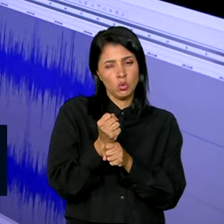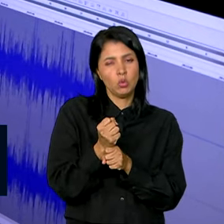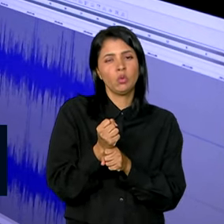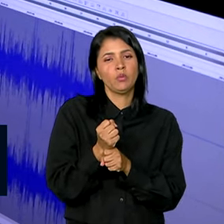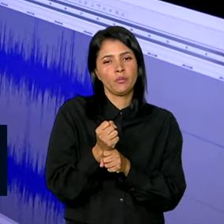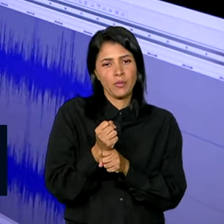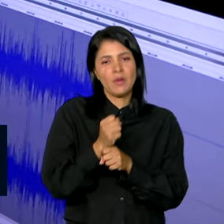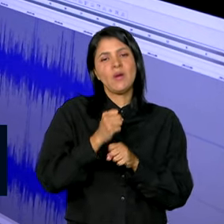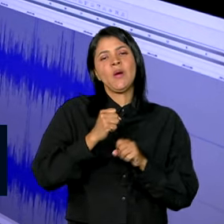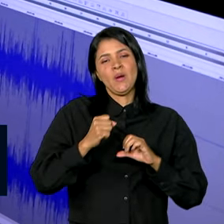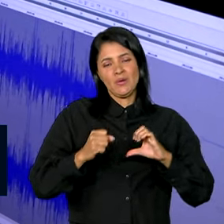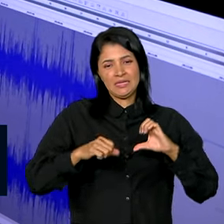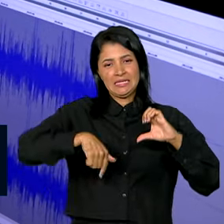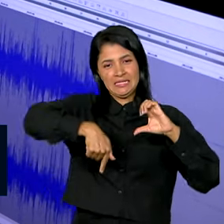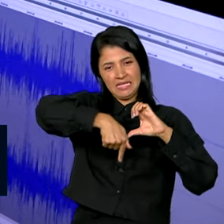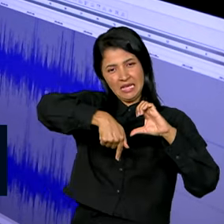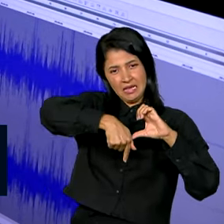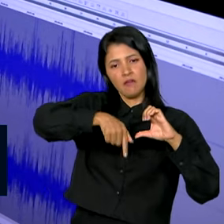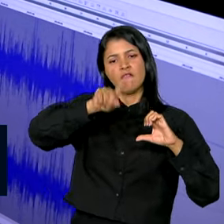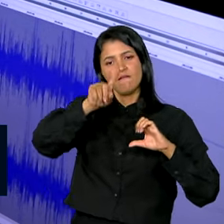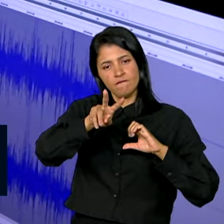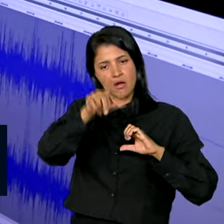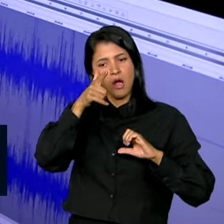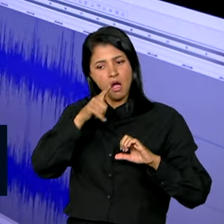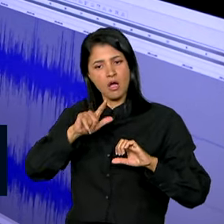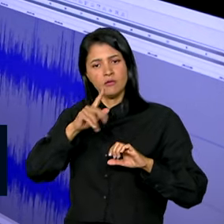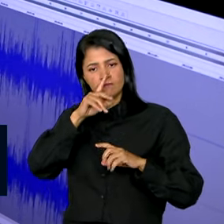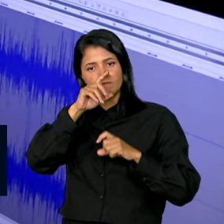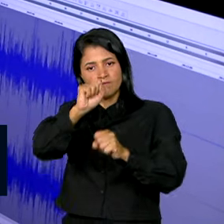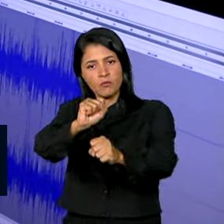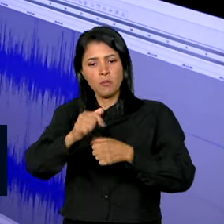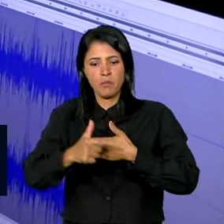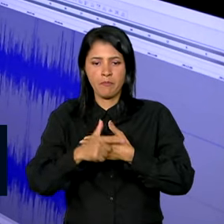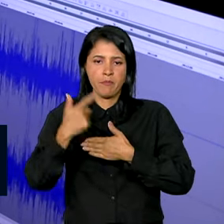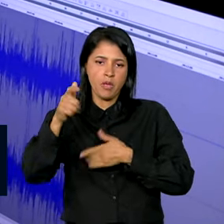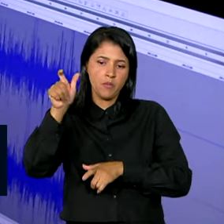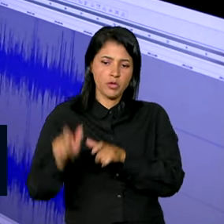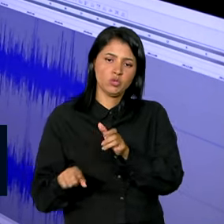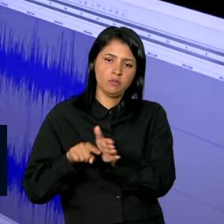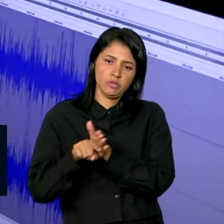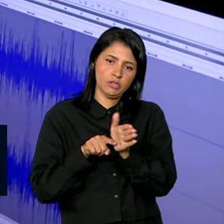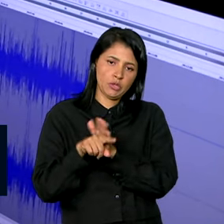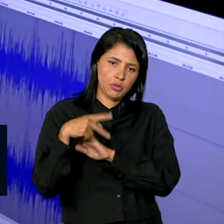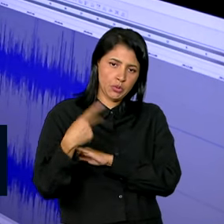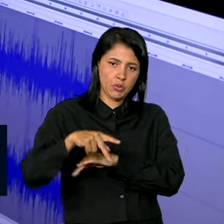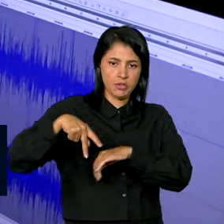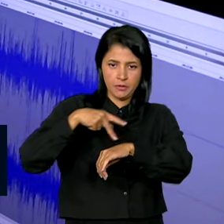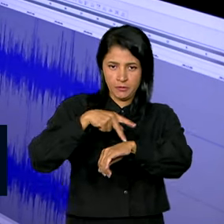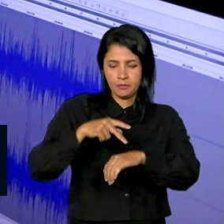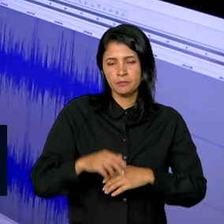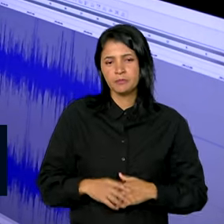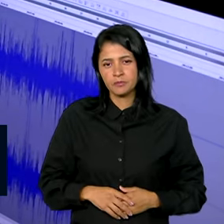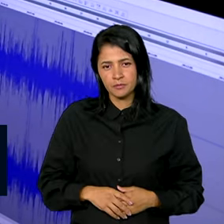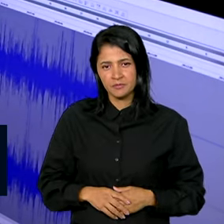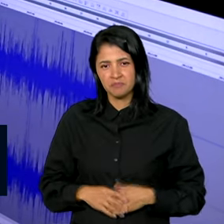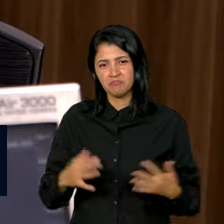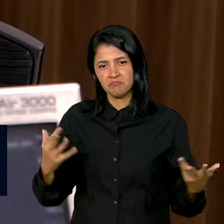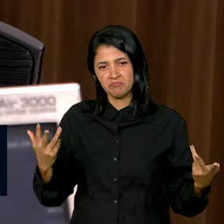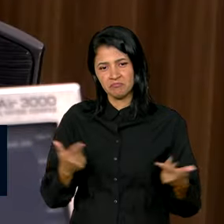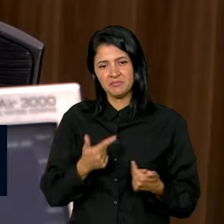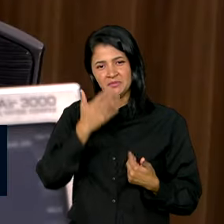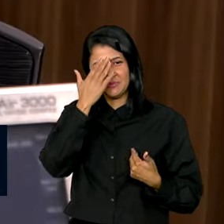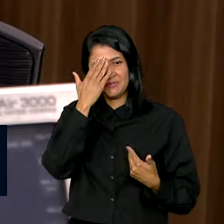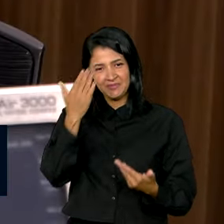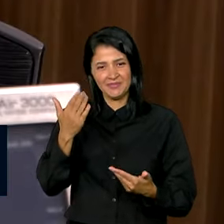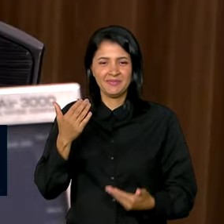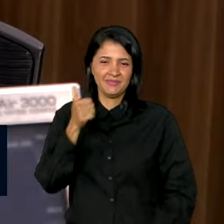com o valor do CNPq, a gente vai fortalecer cada vez mais o papel dos pesquisadores e pesquisadoras do país. Maravilha. Muito